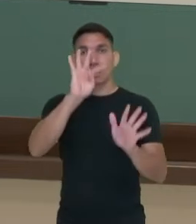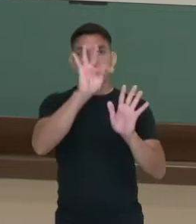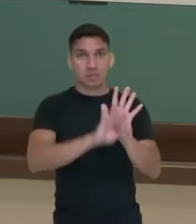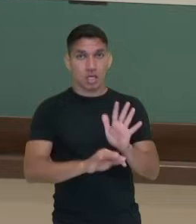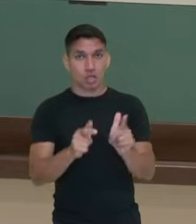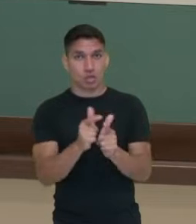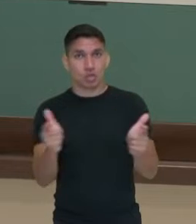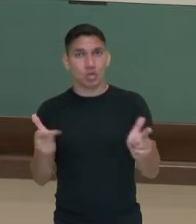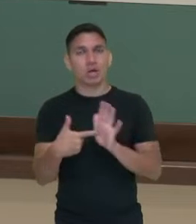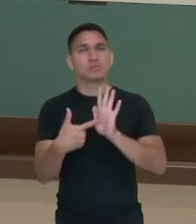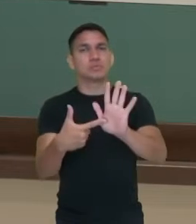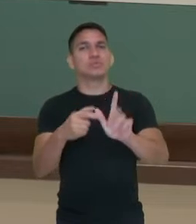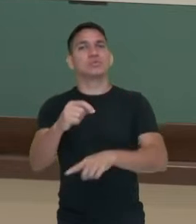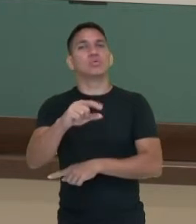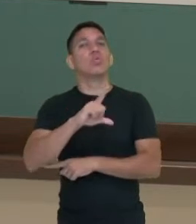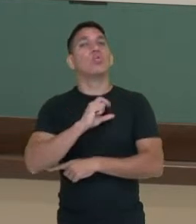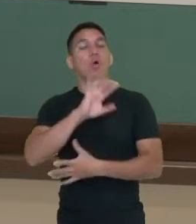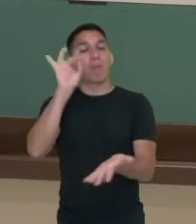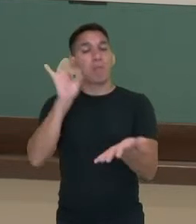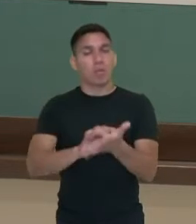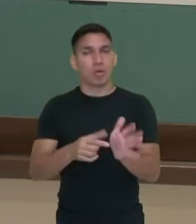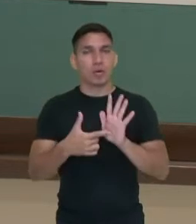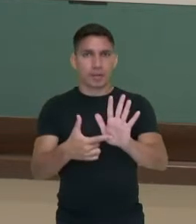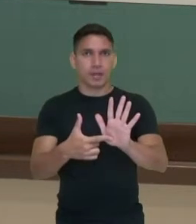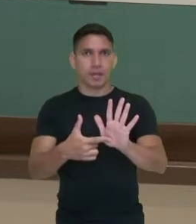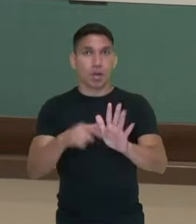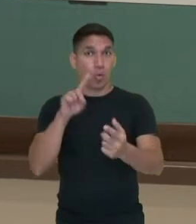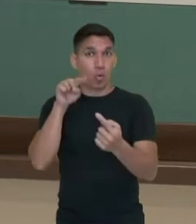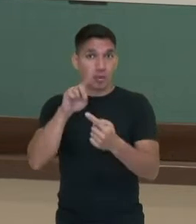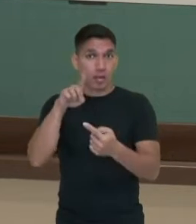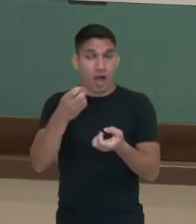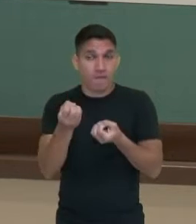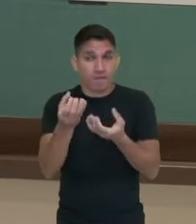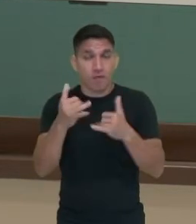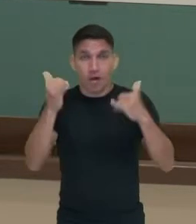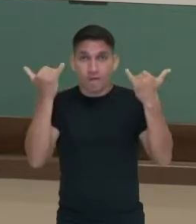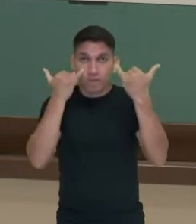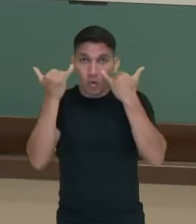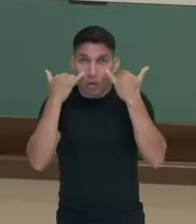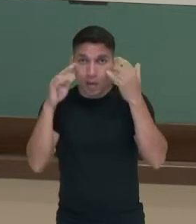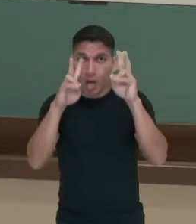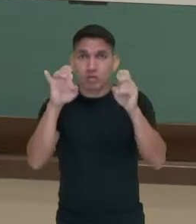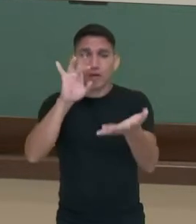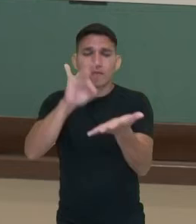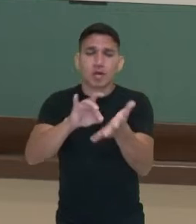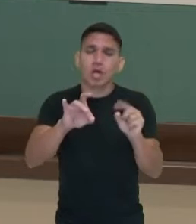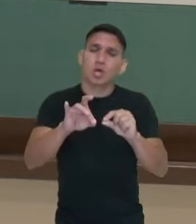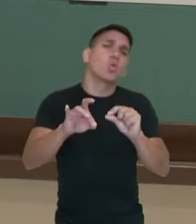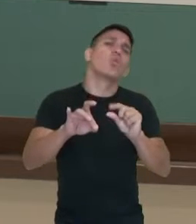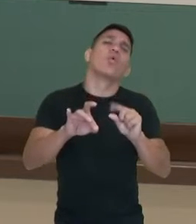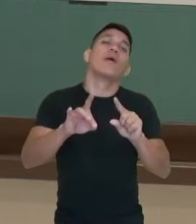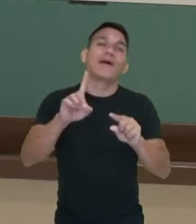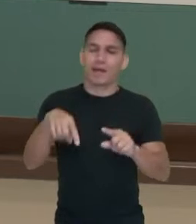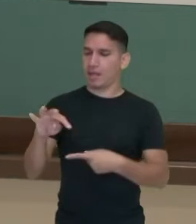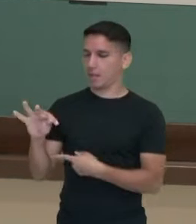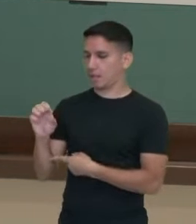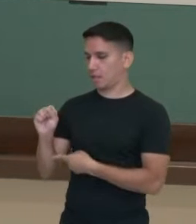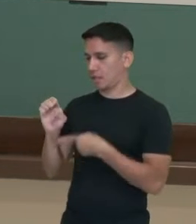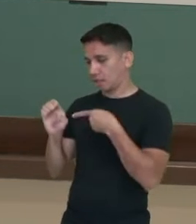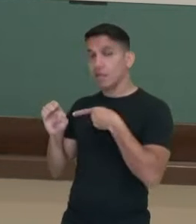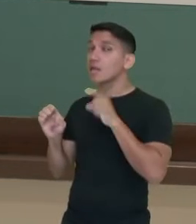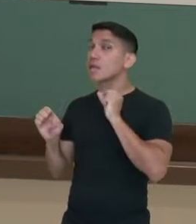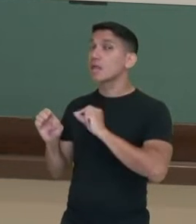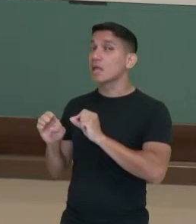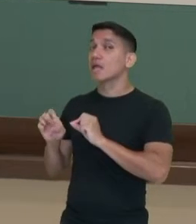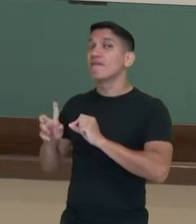jornalístico a apresentação de um fato, o objetivo é informar a respeito de um fato. Qual é o fato? Que o Tribunal Superior